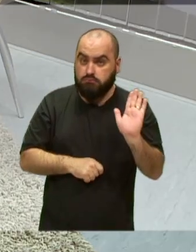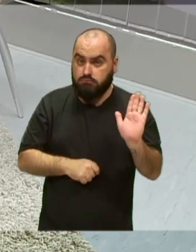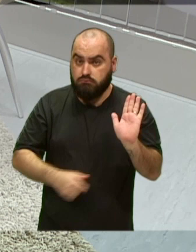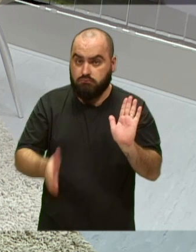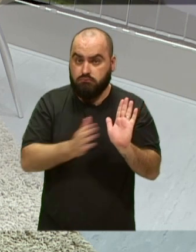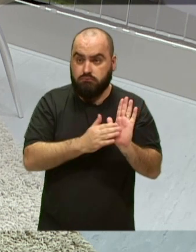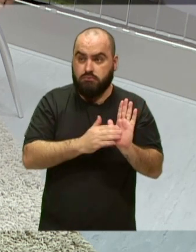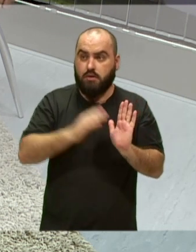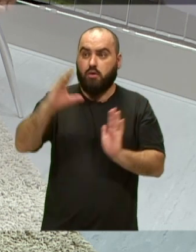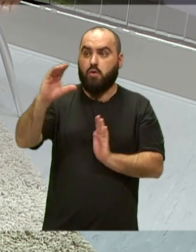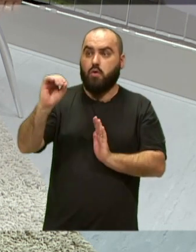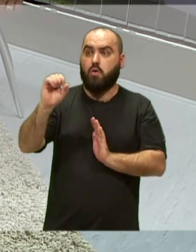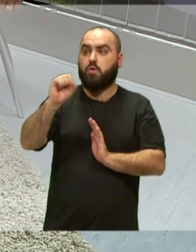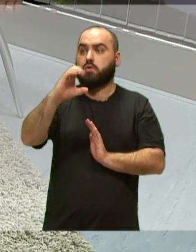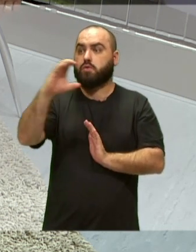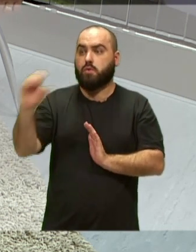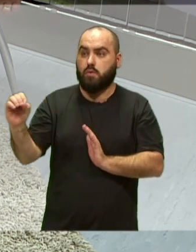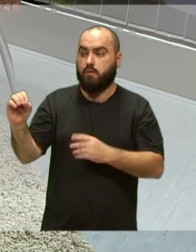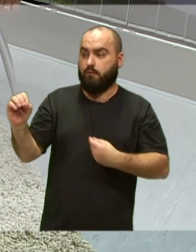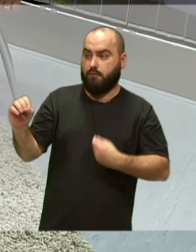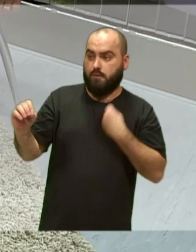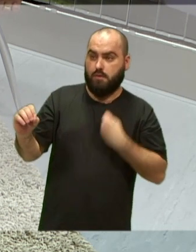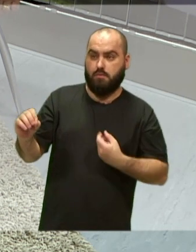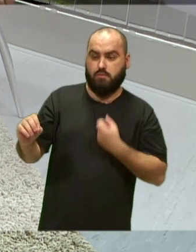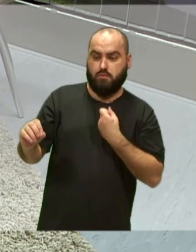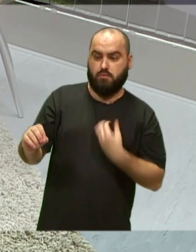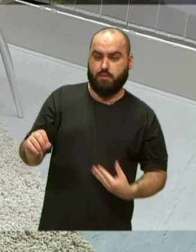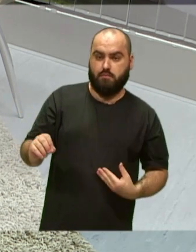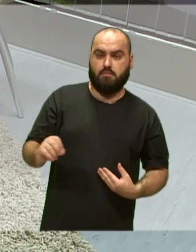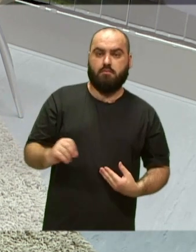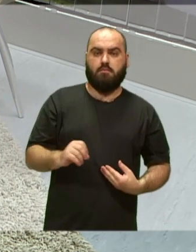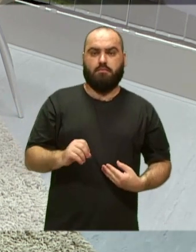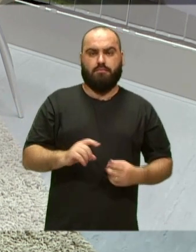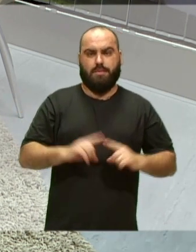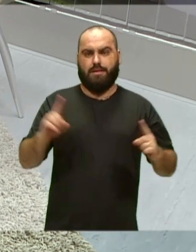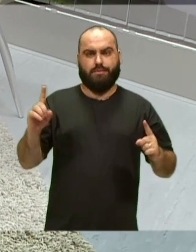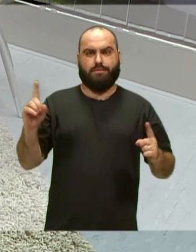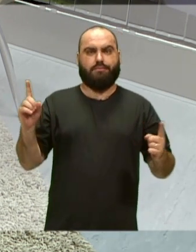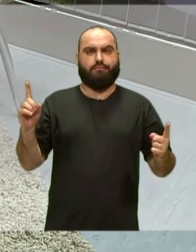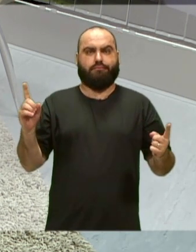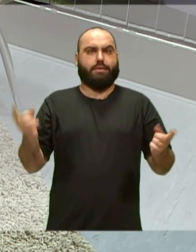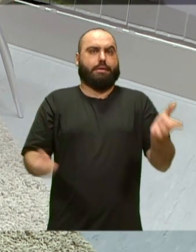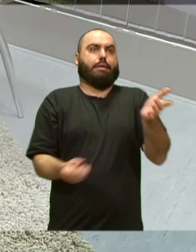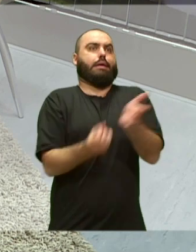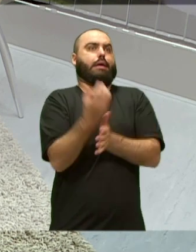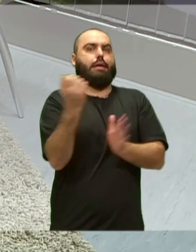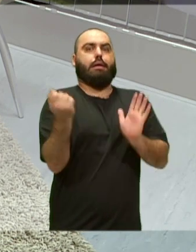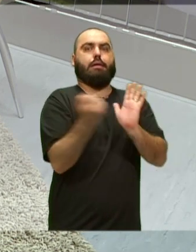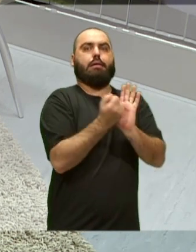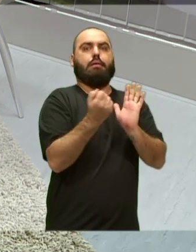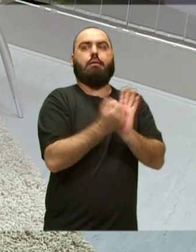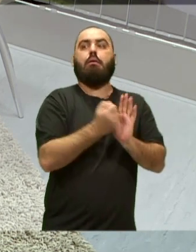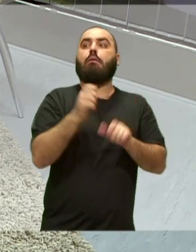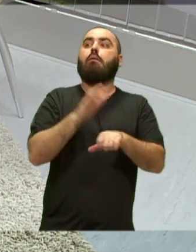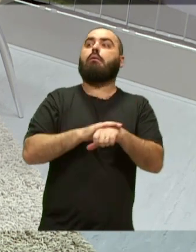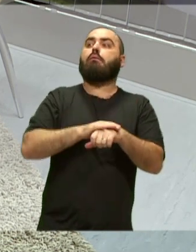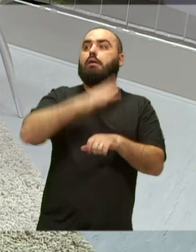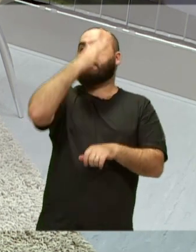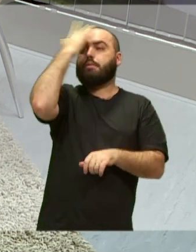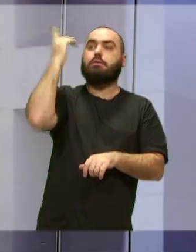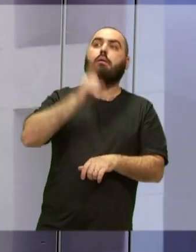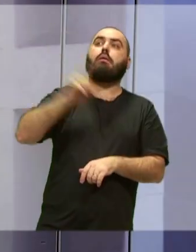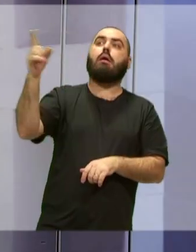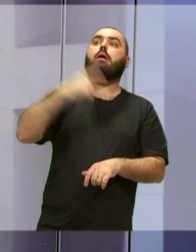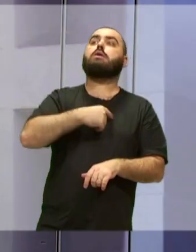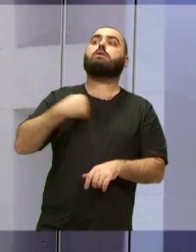CCO vai vir aqui com tantos mil teus agora inventar que falou com alguém lá na China Ou de repente a segunda